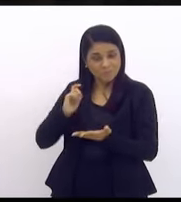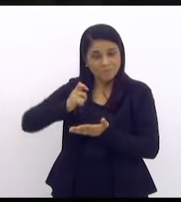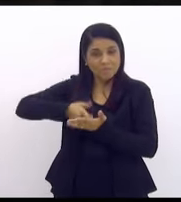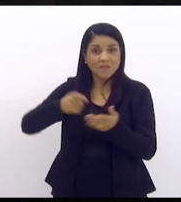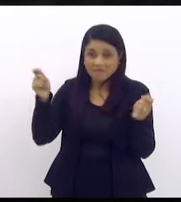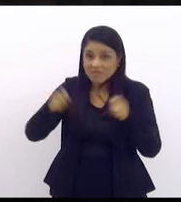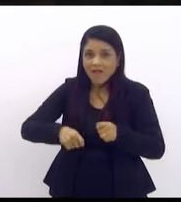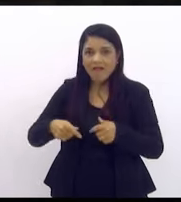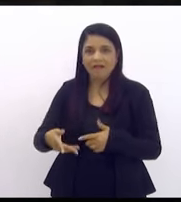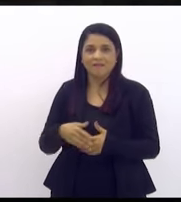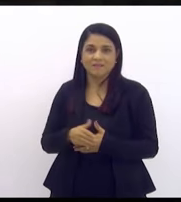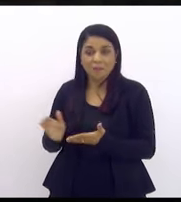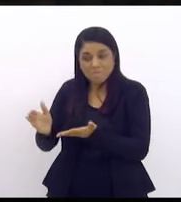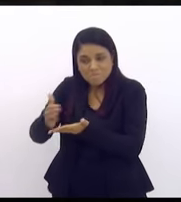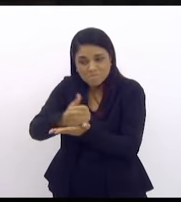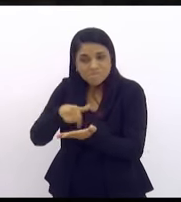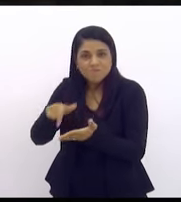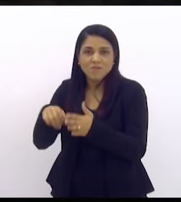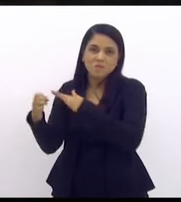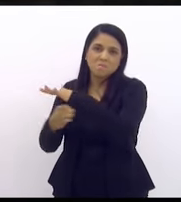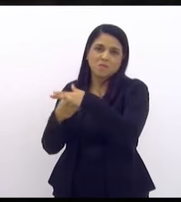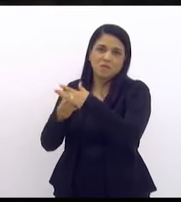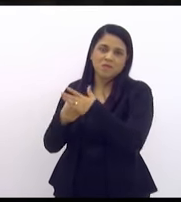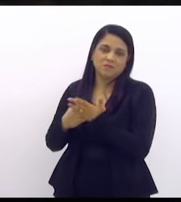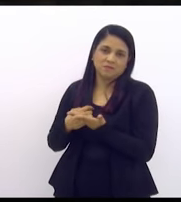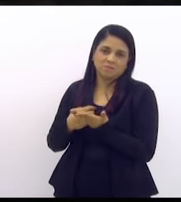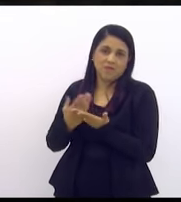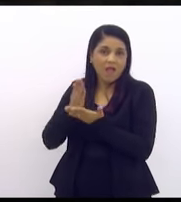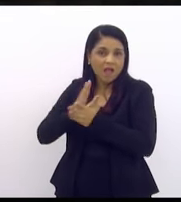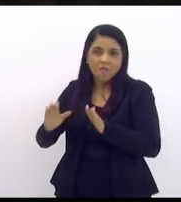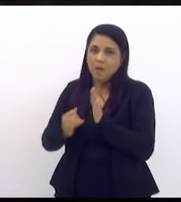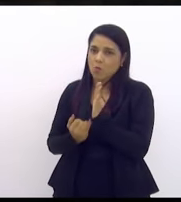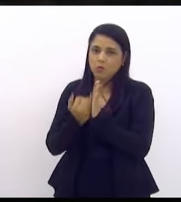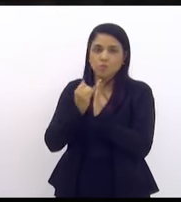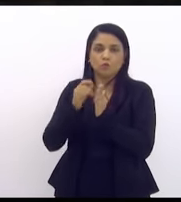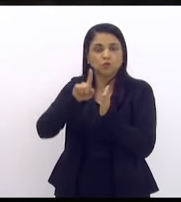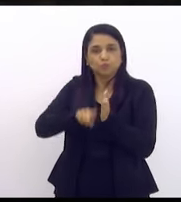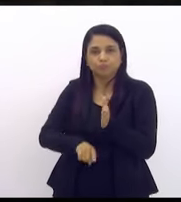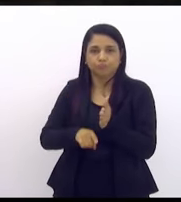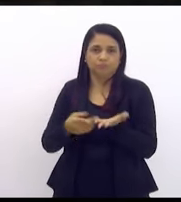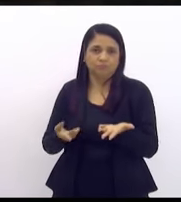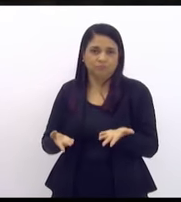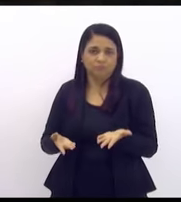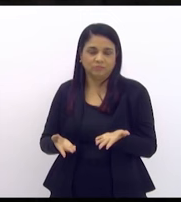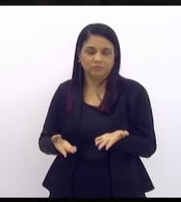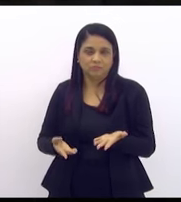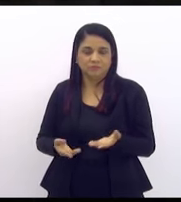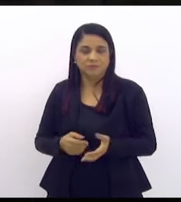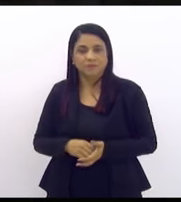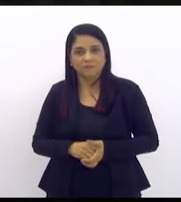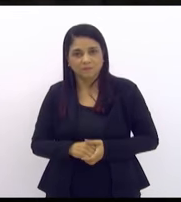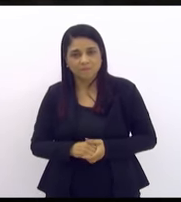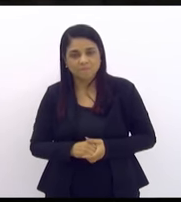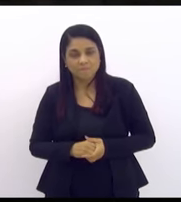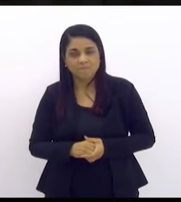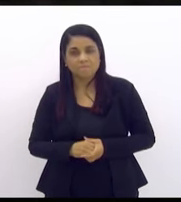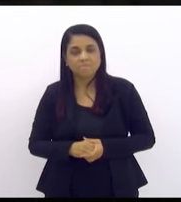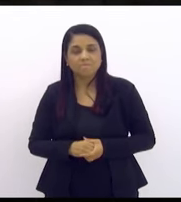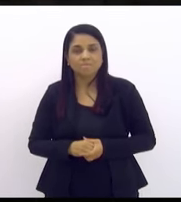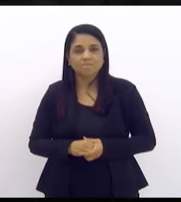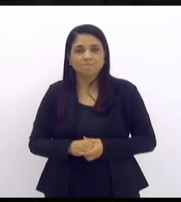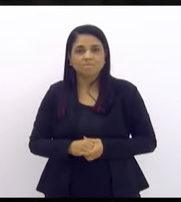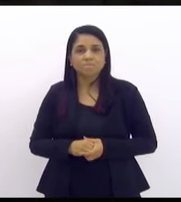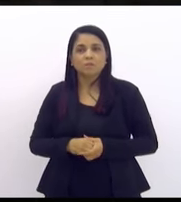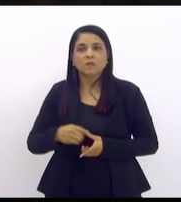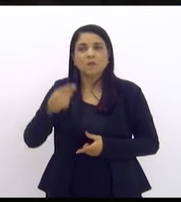essa dívida ativa é necessária a cobrança para que a gente possa aumentar a arrecadação. E, por fim,